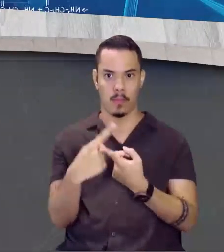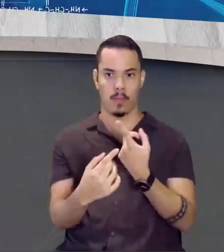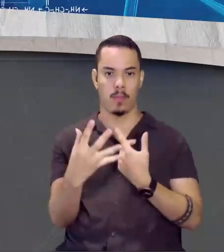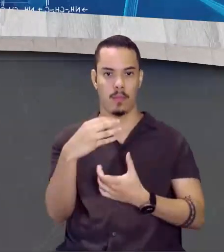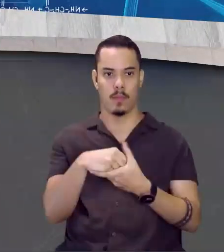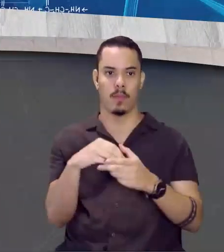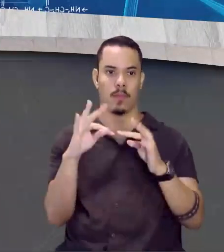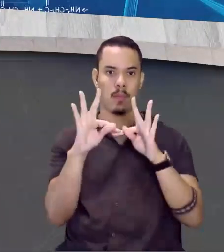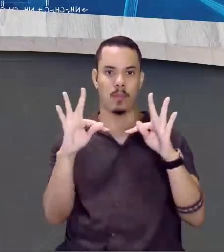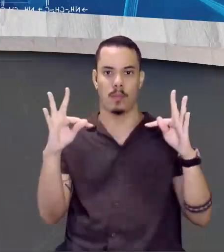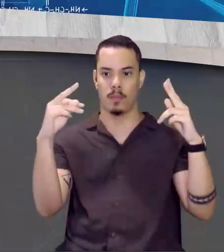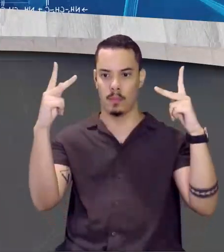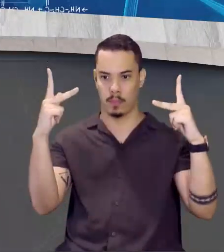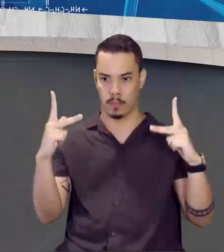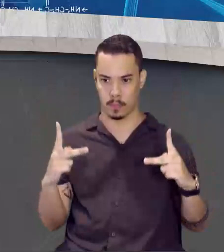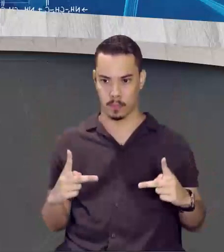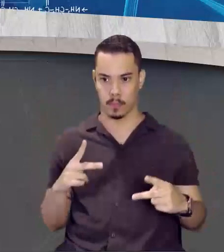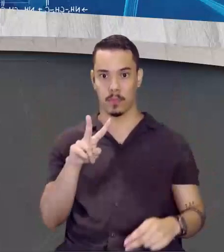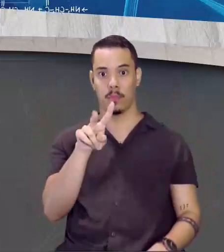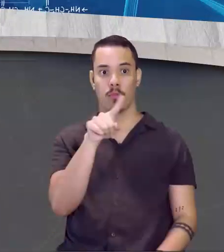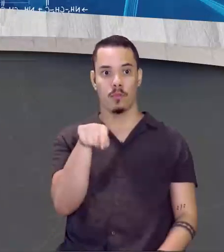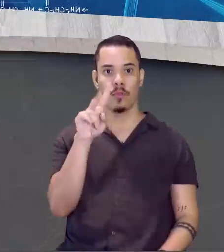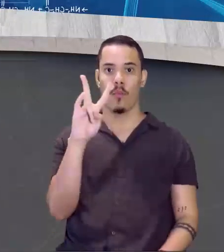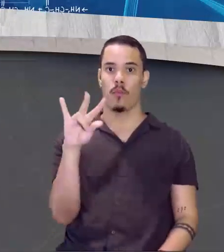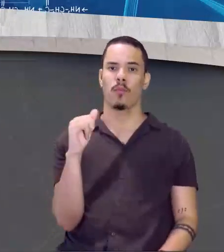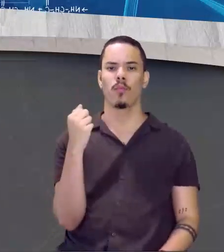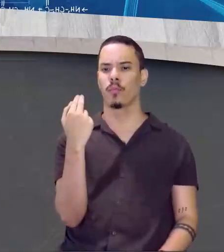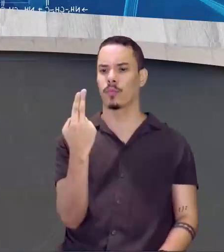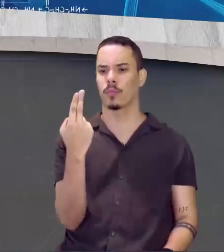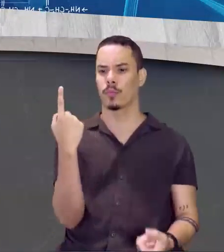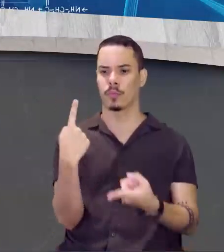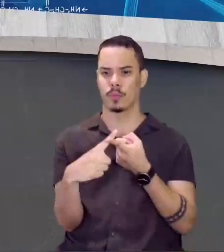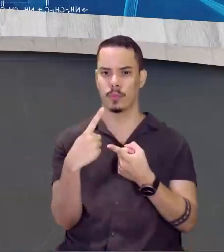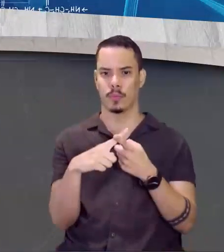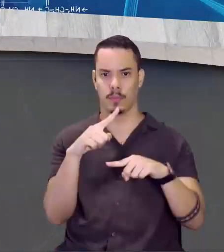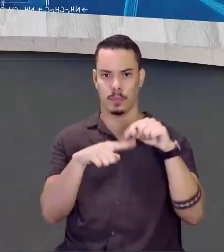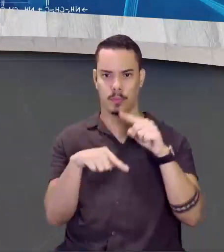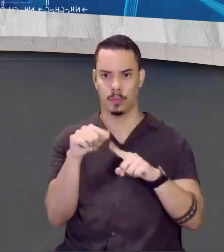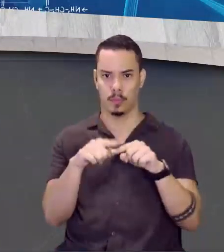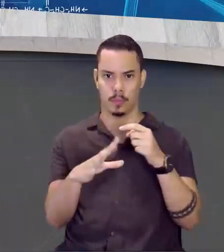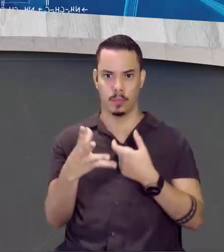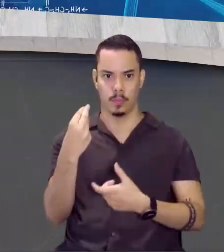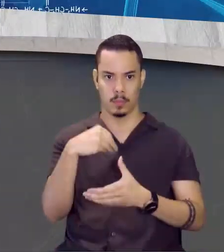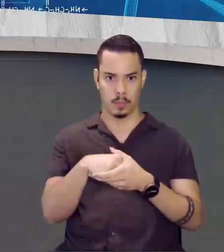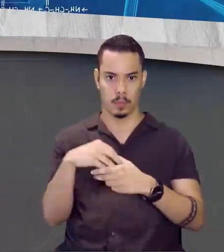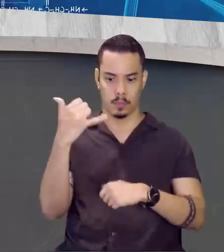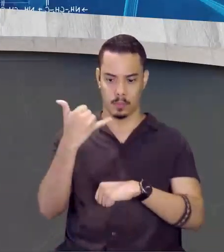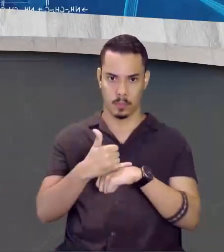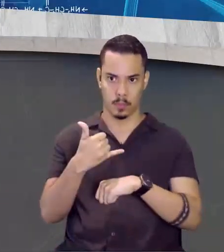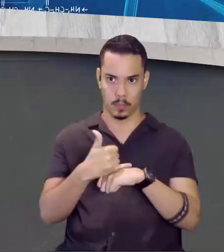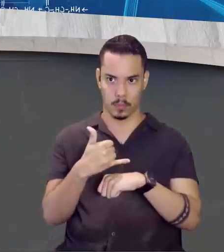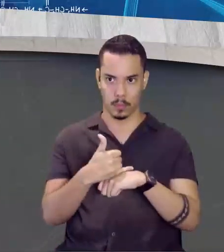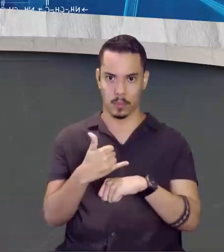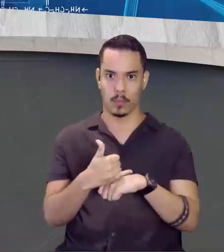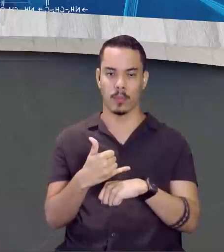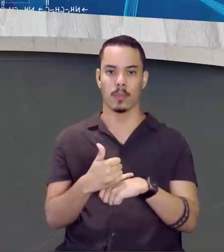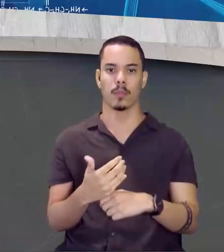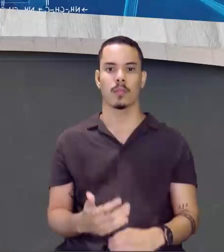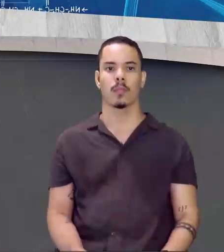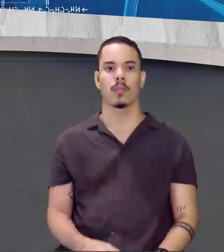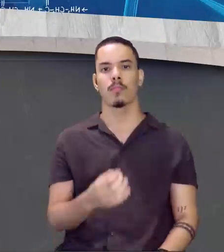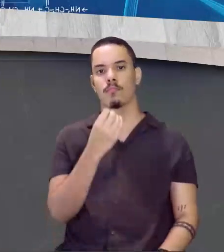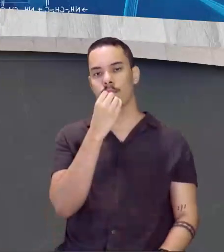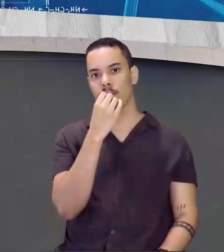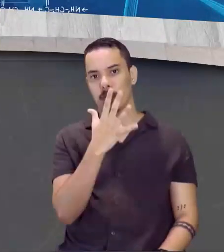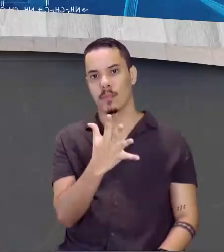periódica, você viu por que eles são elementos químicos metálicos. São bons